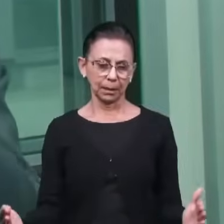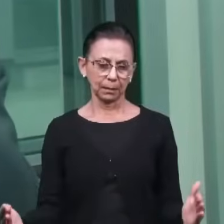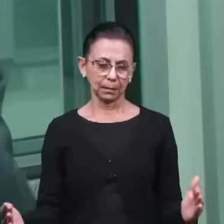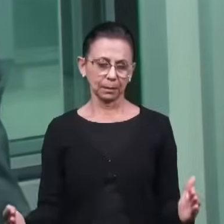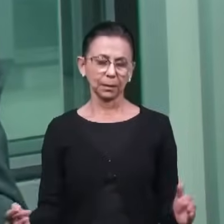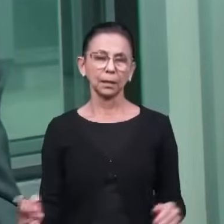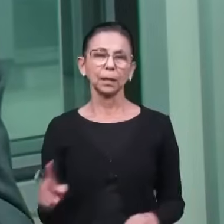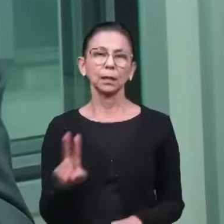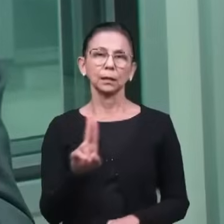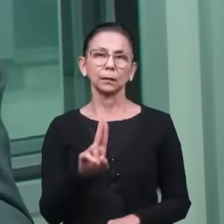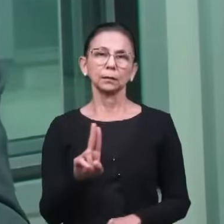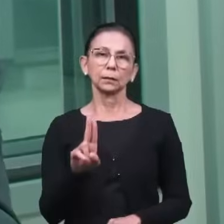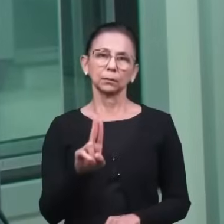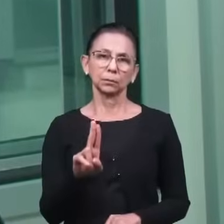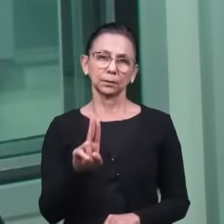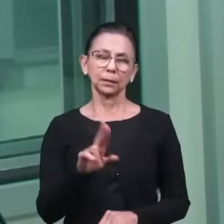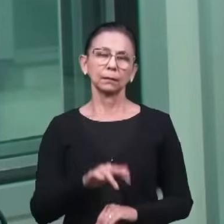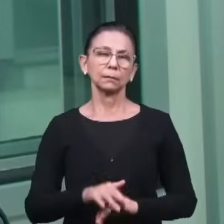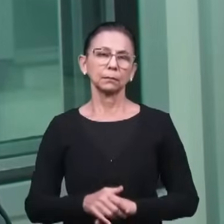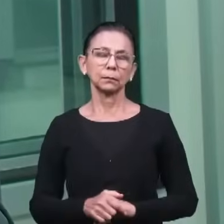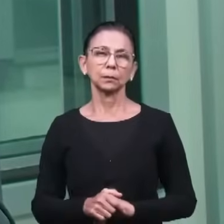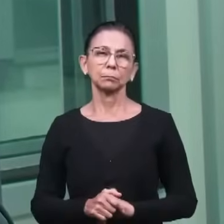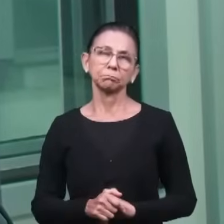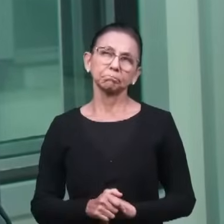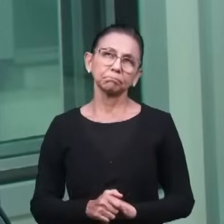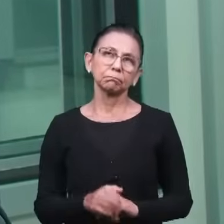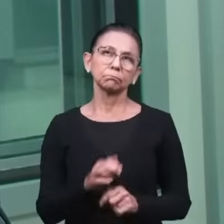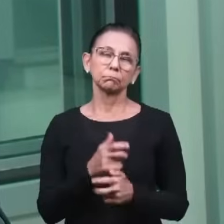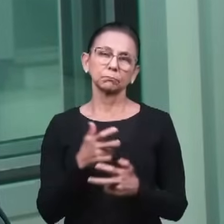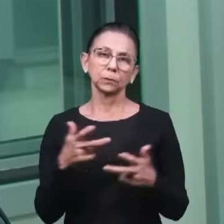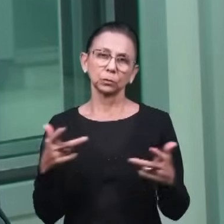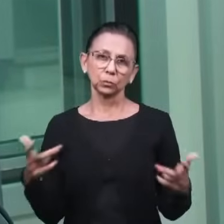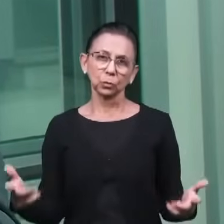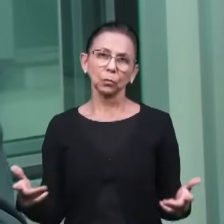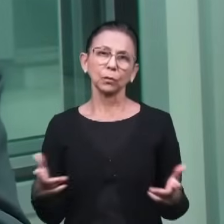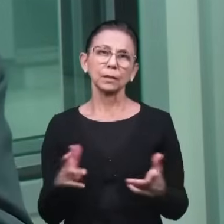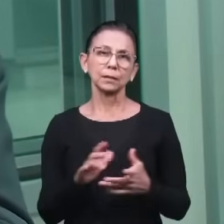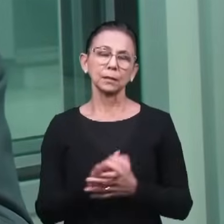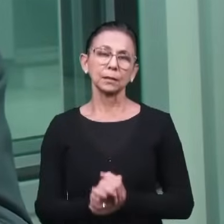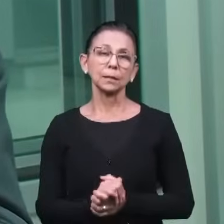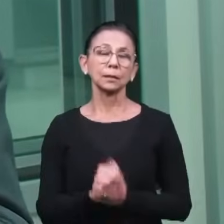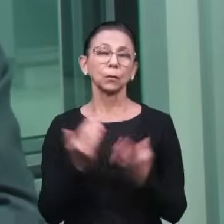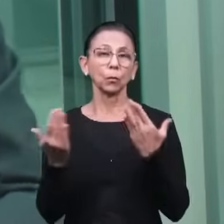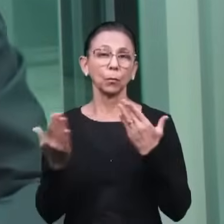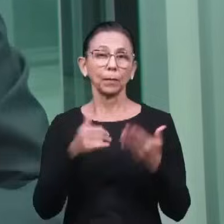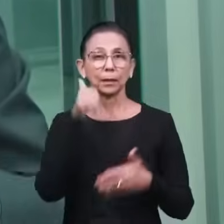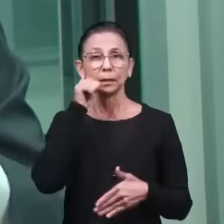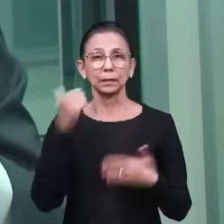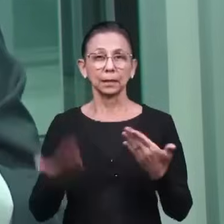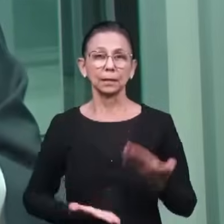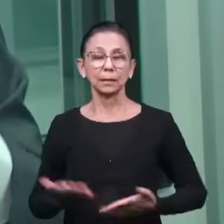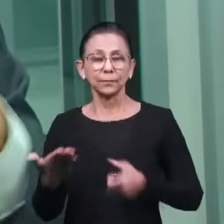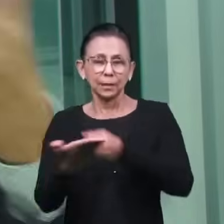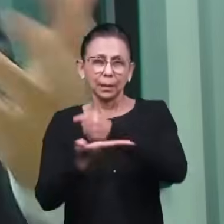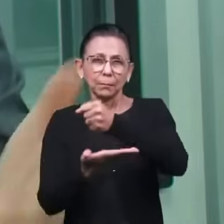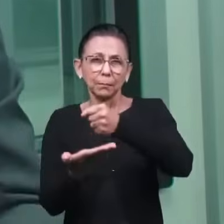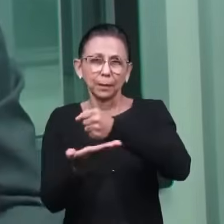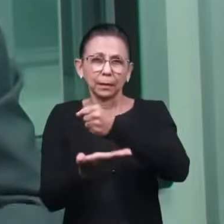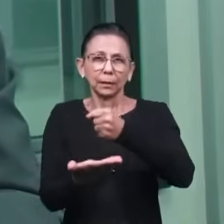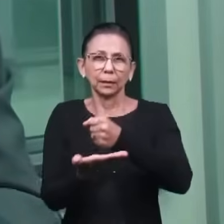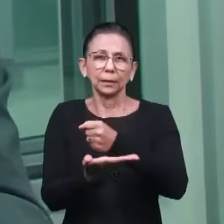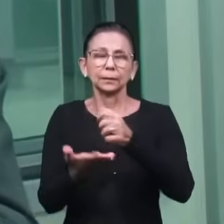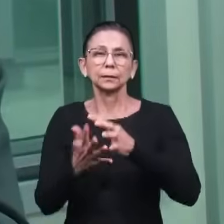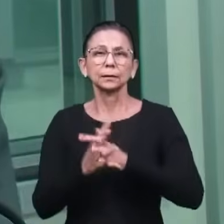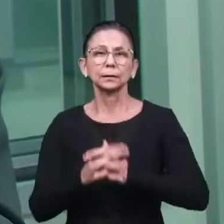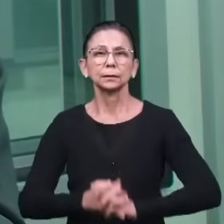pernas que sustentam o ministério, as quatro pernas que sustentam uma igreja. Os irmãos sempre perguntam, quais são essas